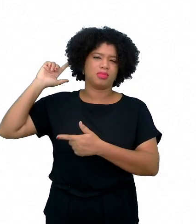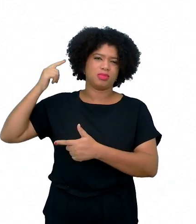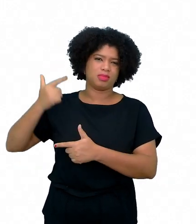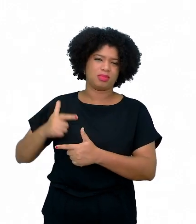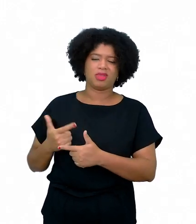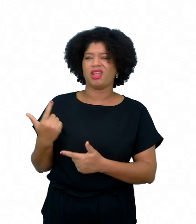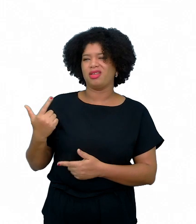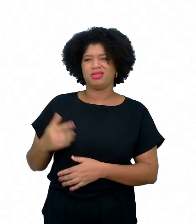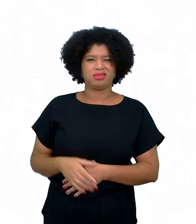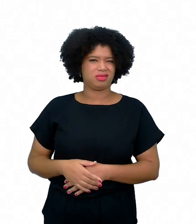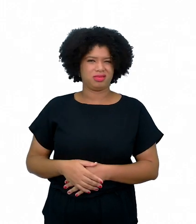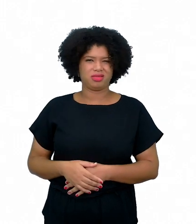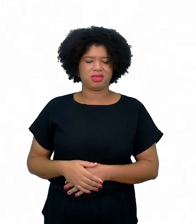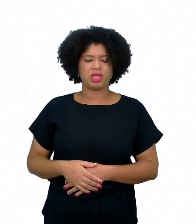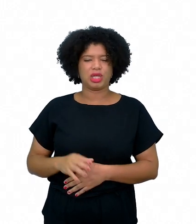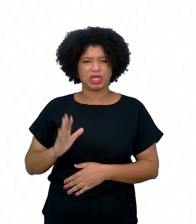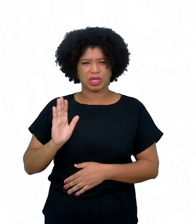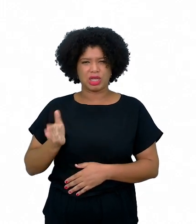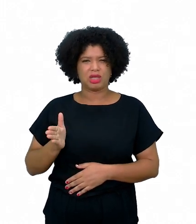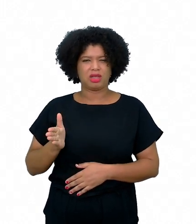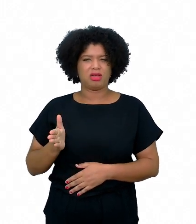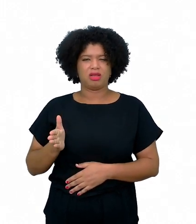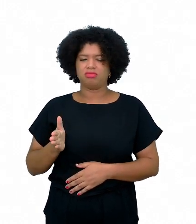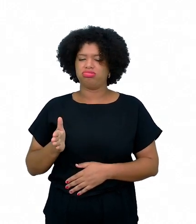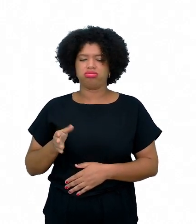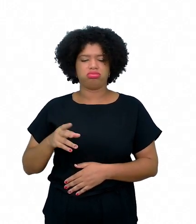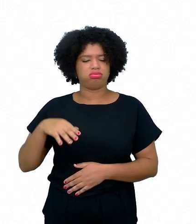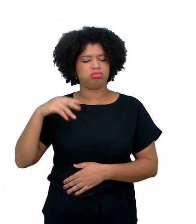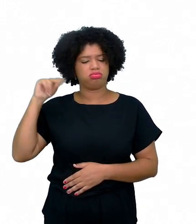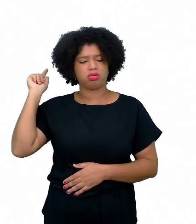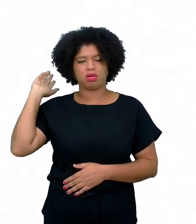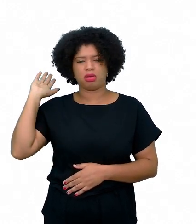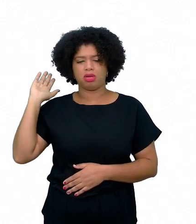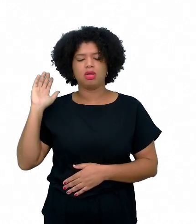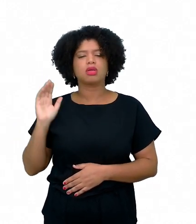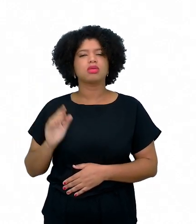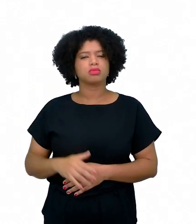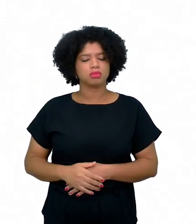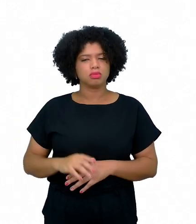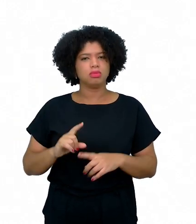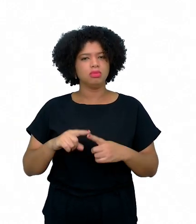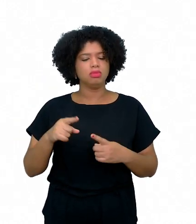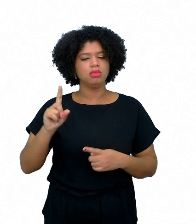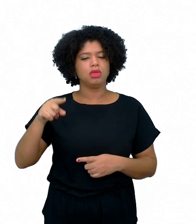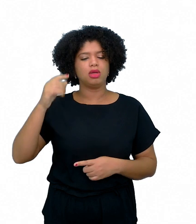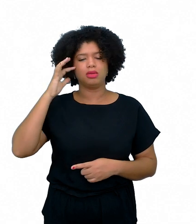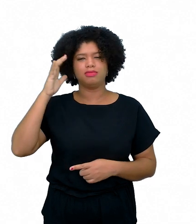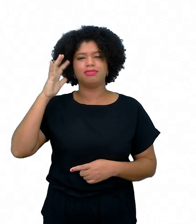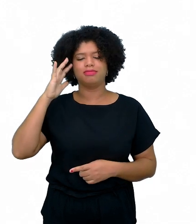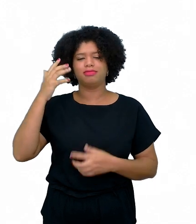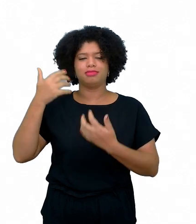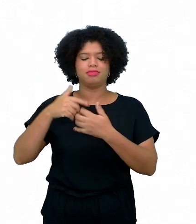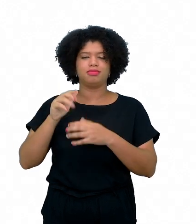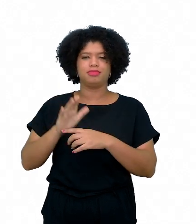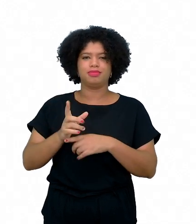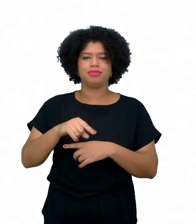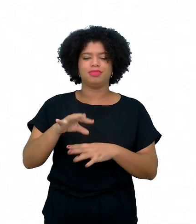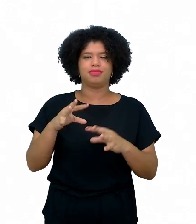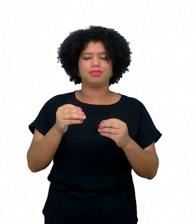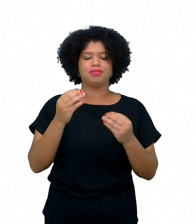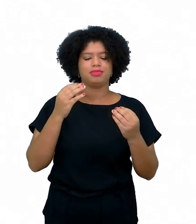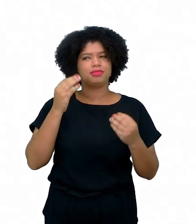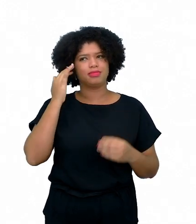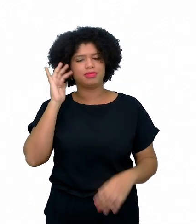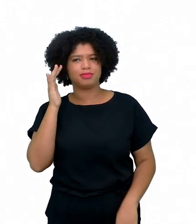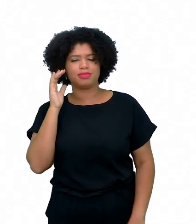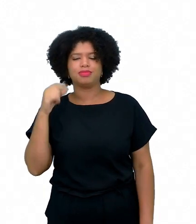não dá mais conta, né? Nós já conversamos muito sobre, né? É uma reflexão para vocês. A gente